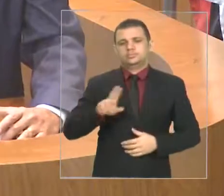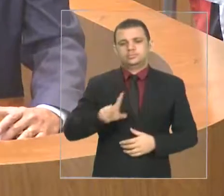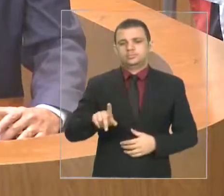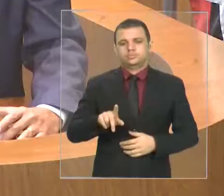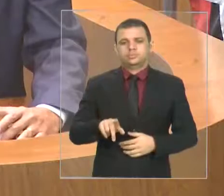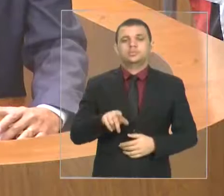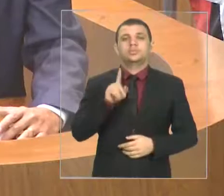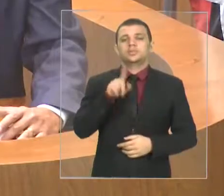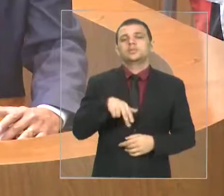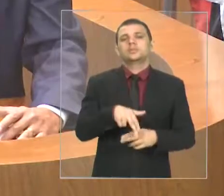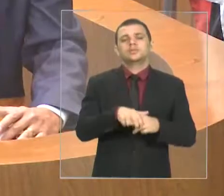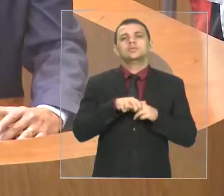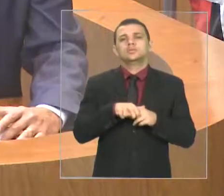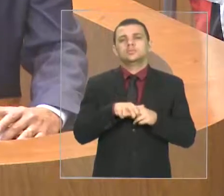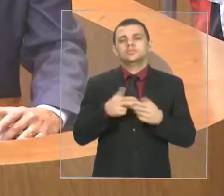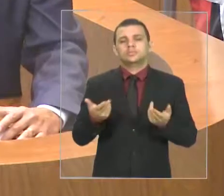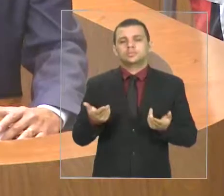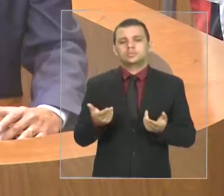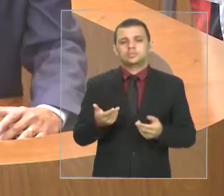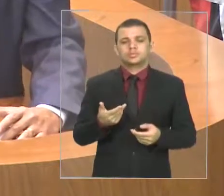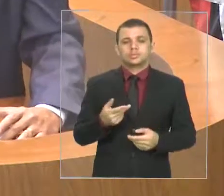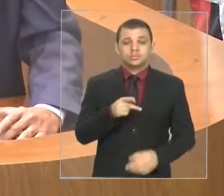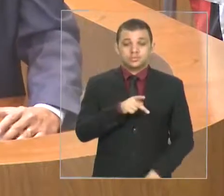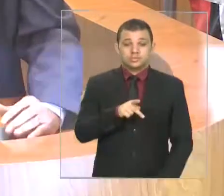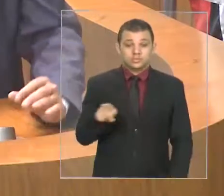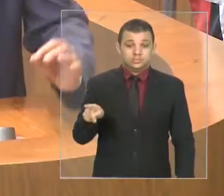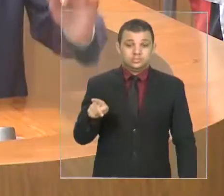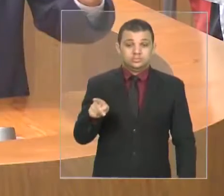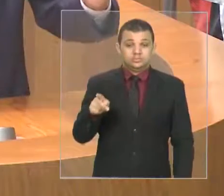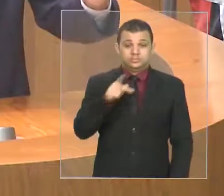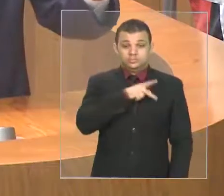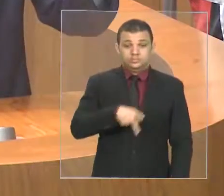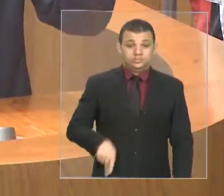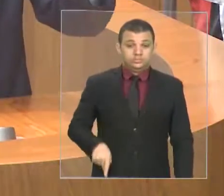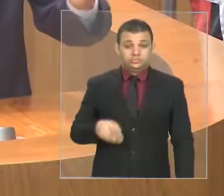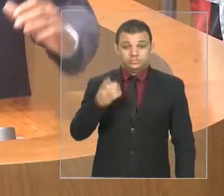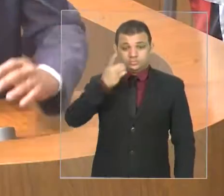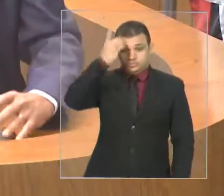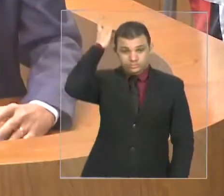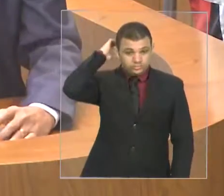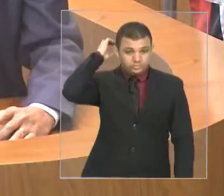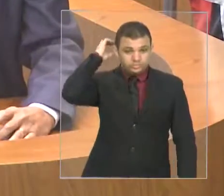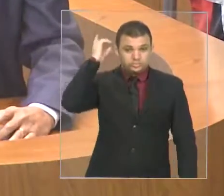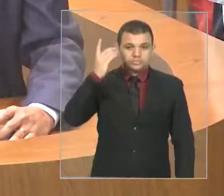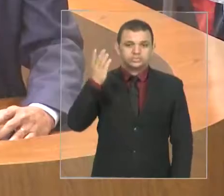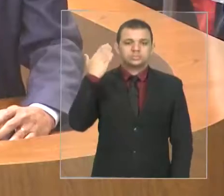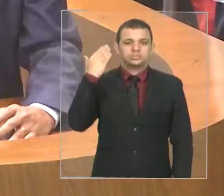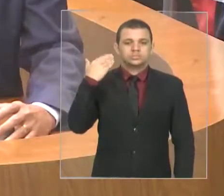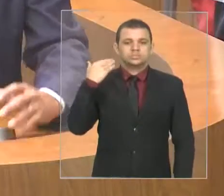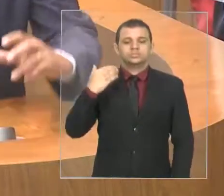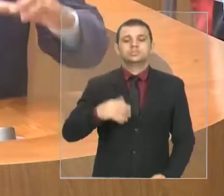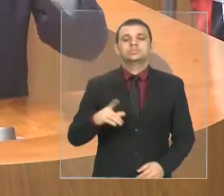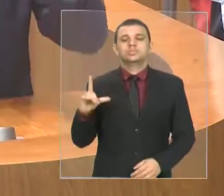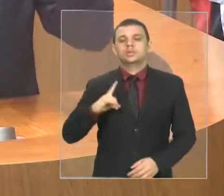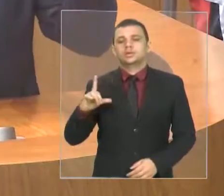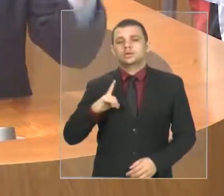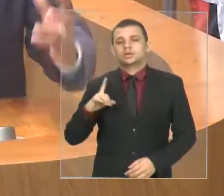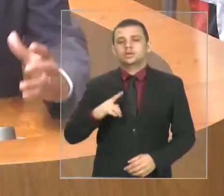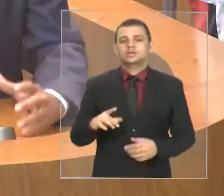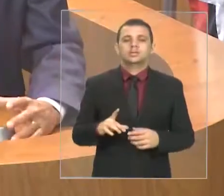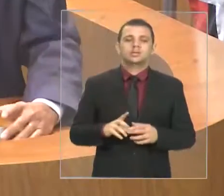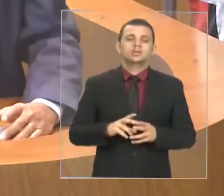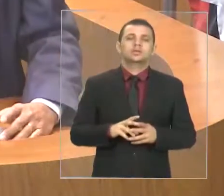É exatamente porque, com a presidenta Dilma, ocorreu um golpe político e midiático e que a